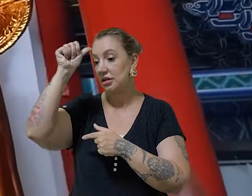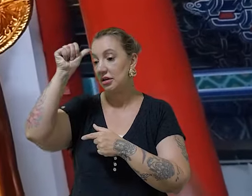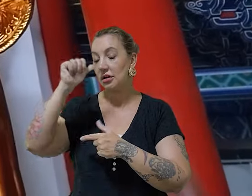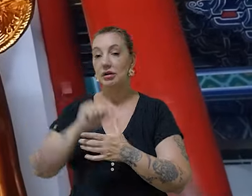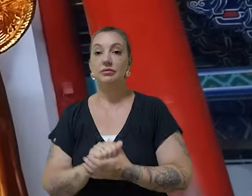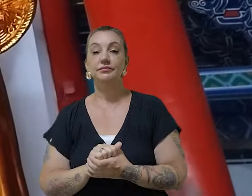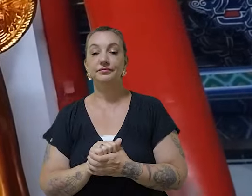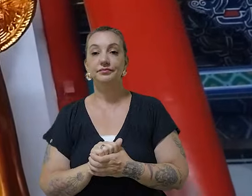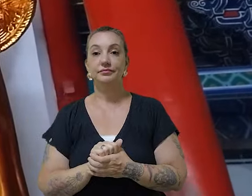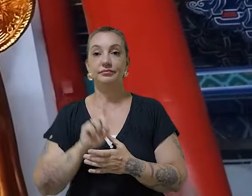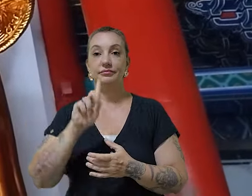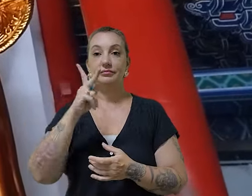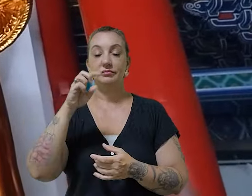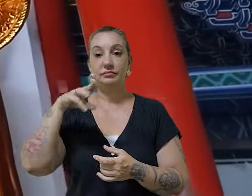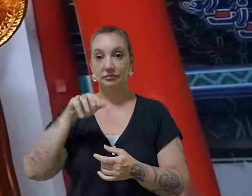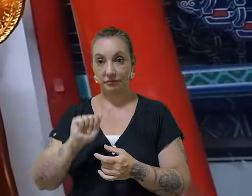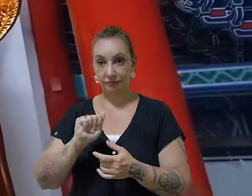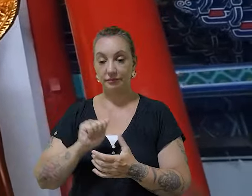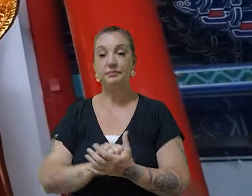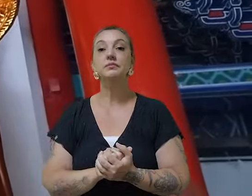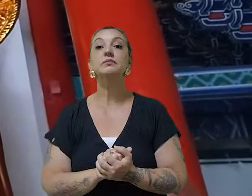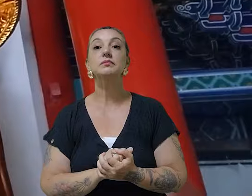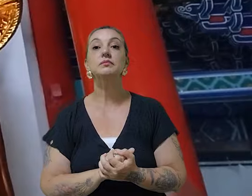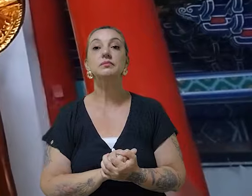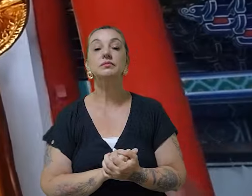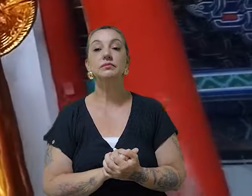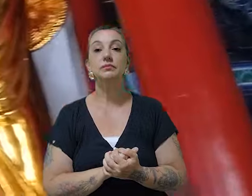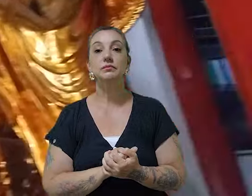Bodhidharma. Então,